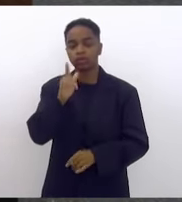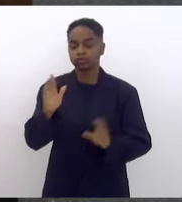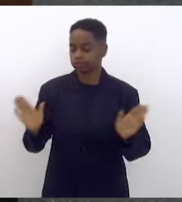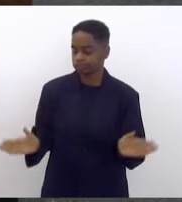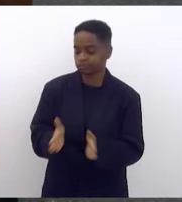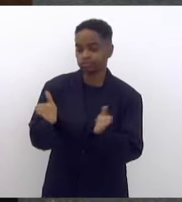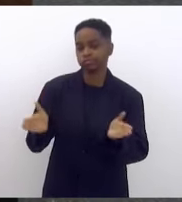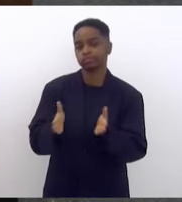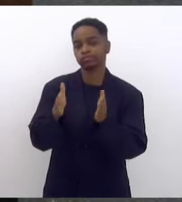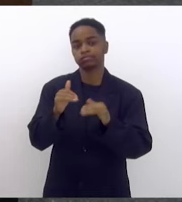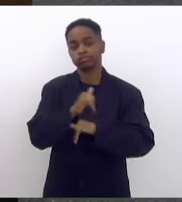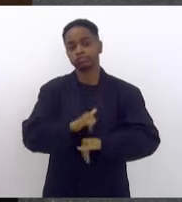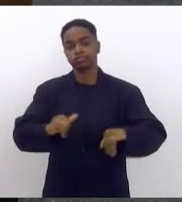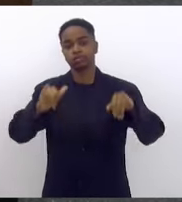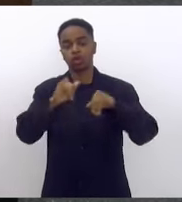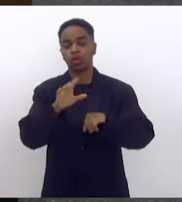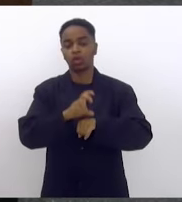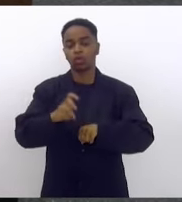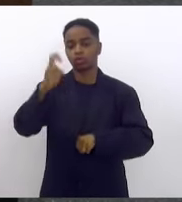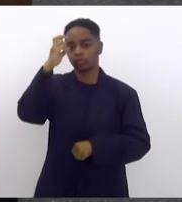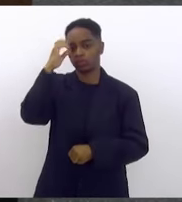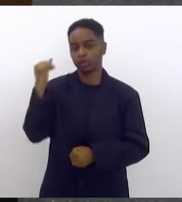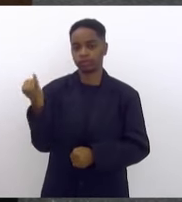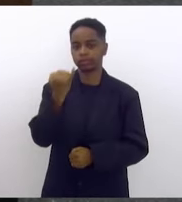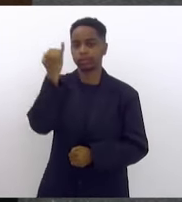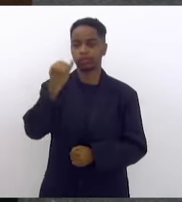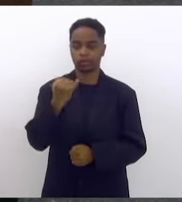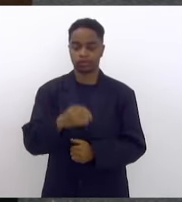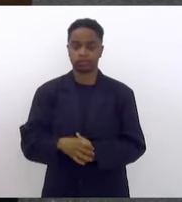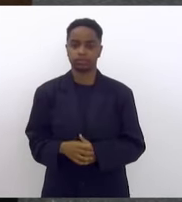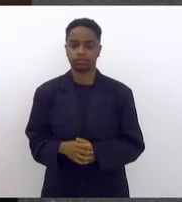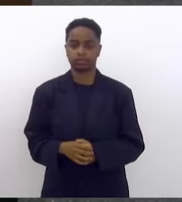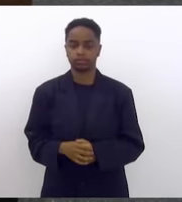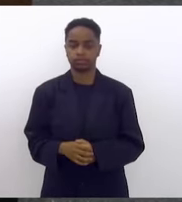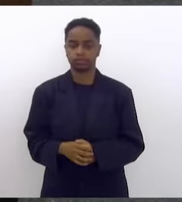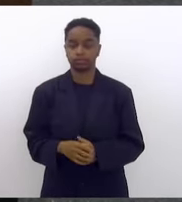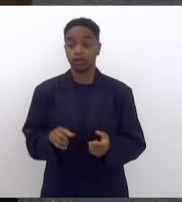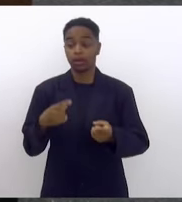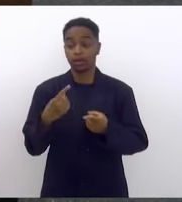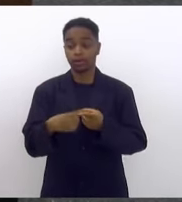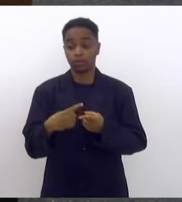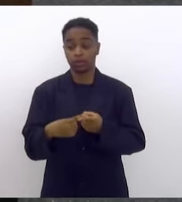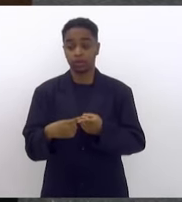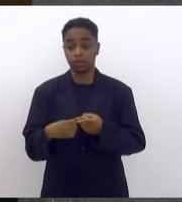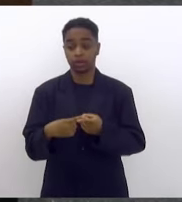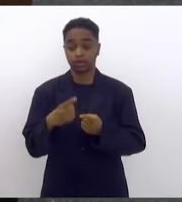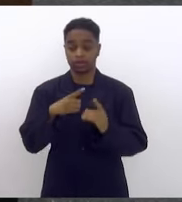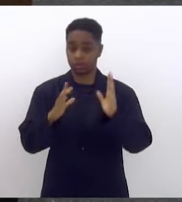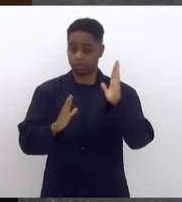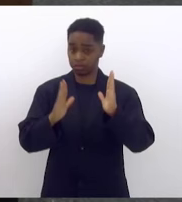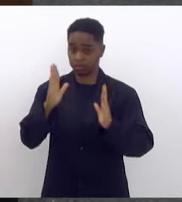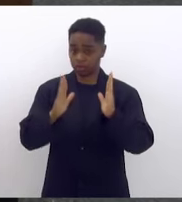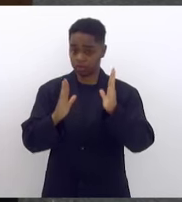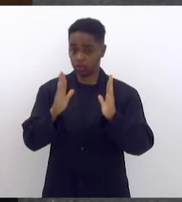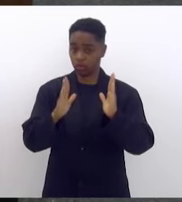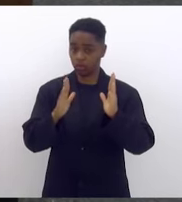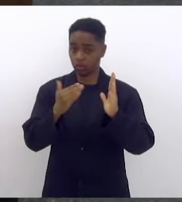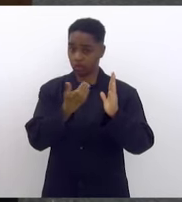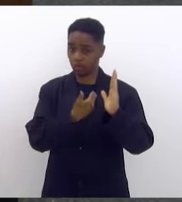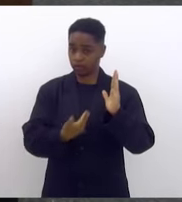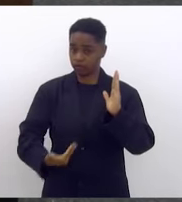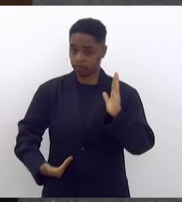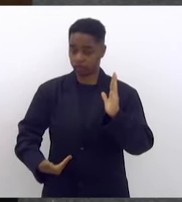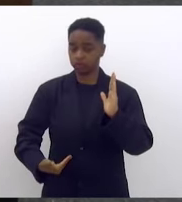essa manifestação cultural que é tão importante, porque um determinado governo, num determinado